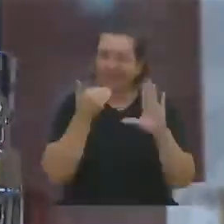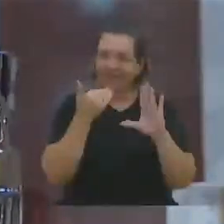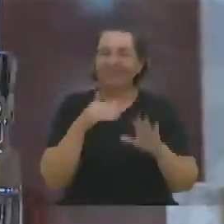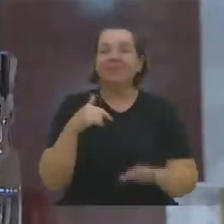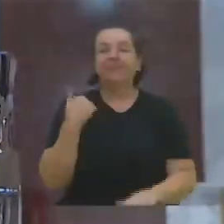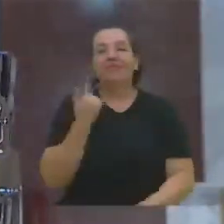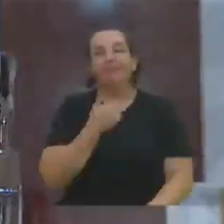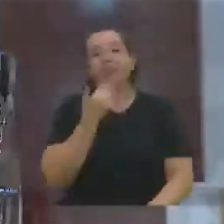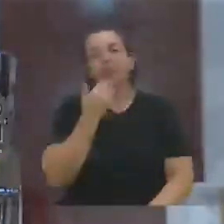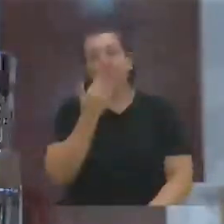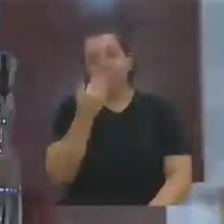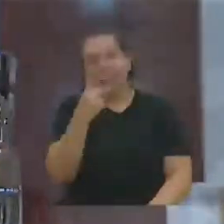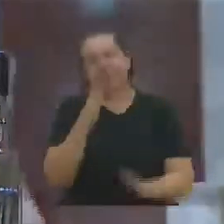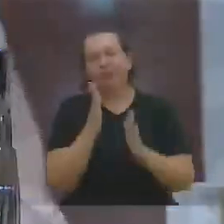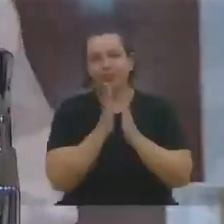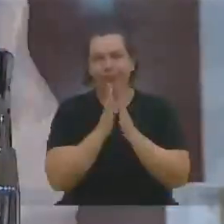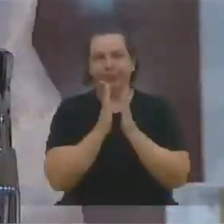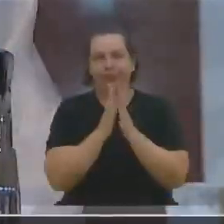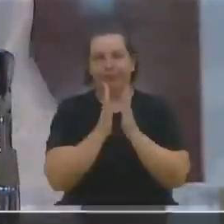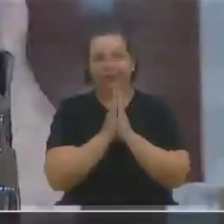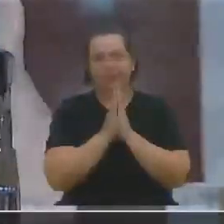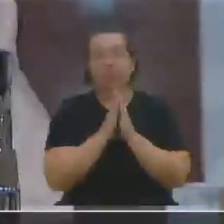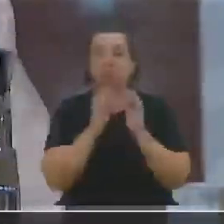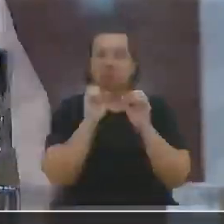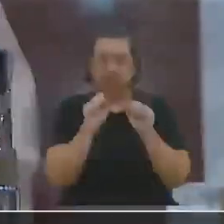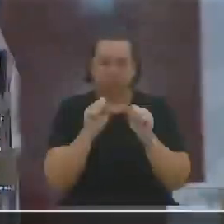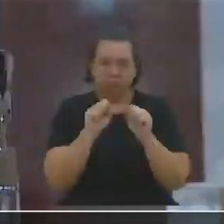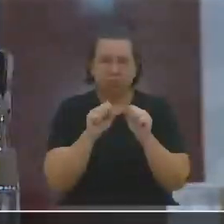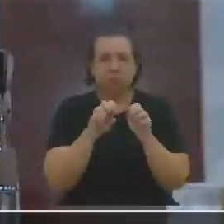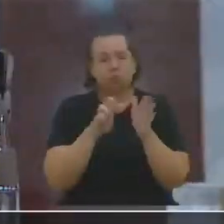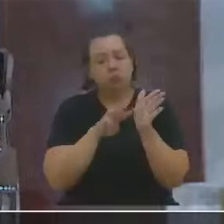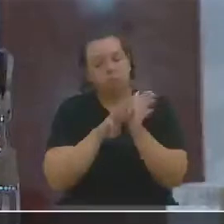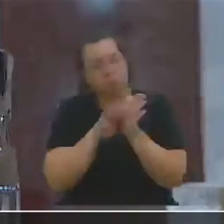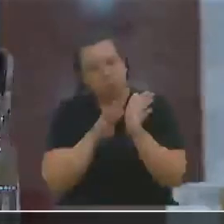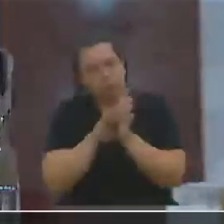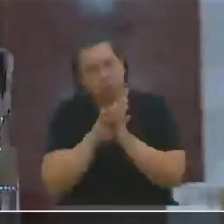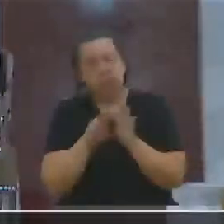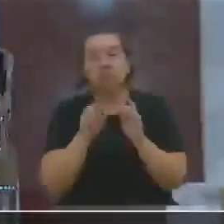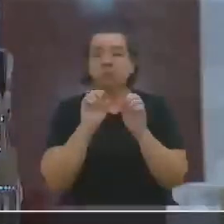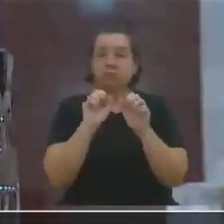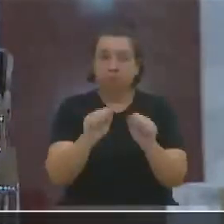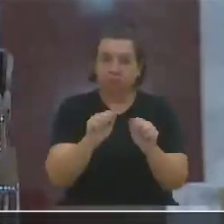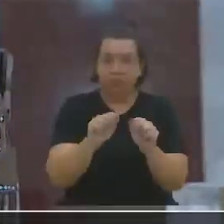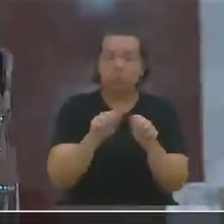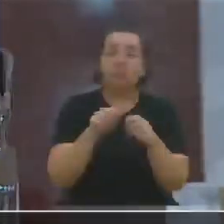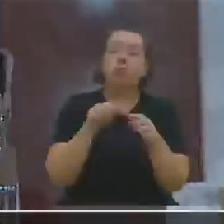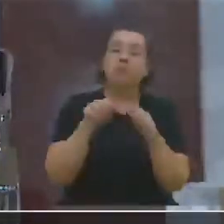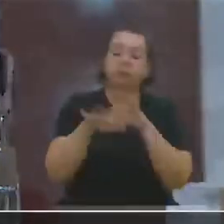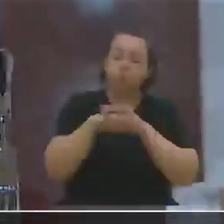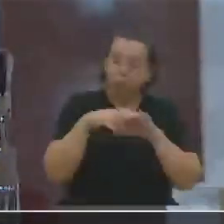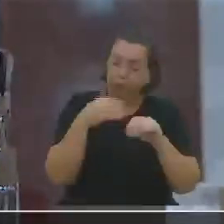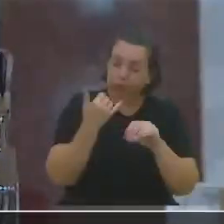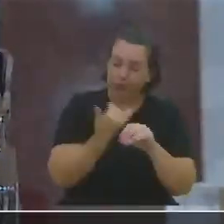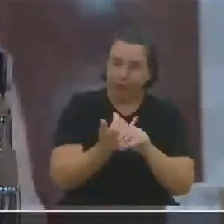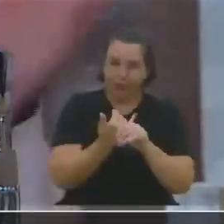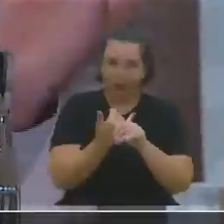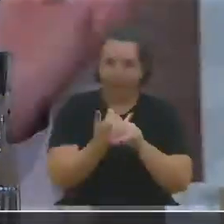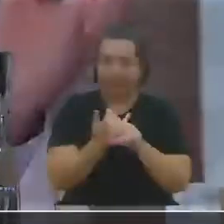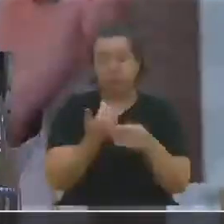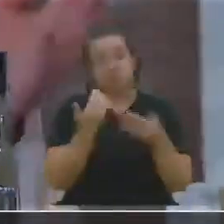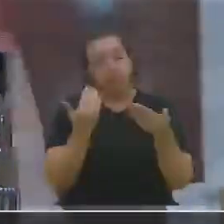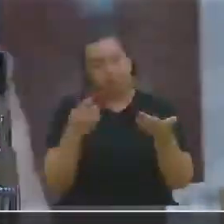nós, hoje, nesta quinta eucarística, seus pedidos, suas intenções,